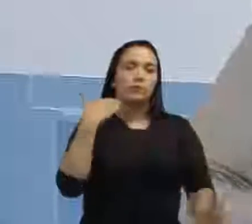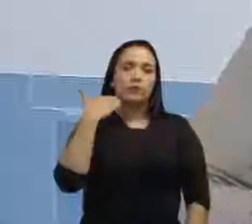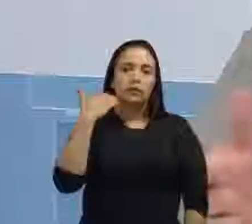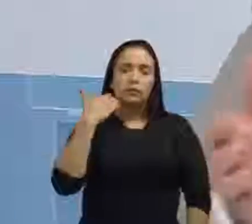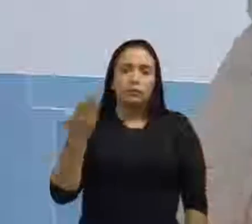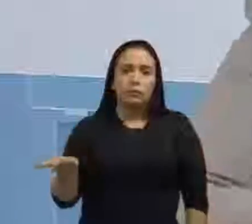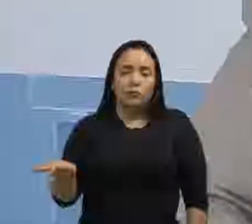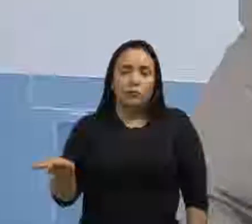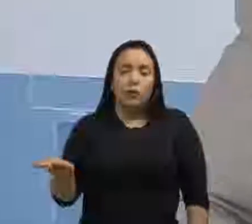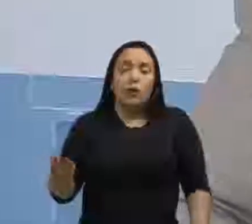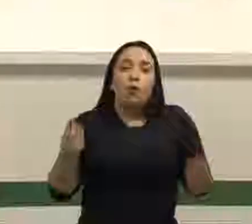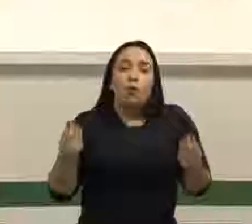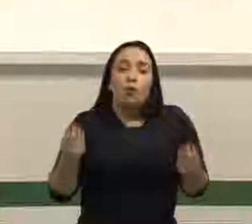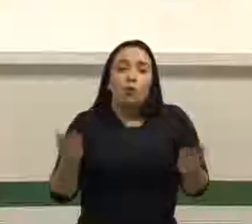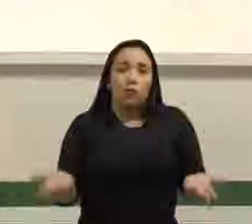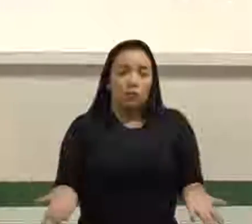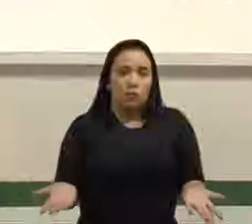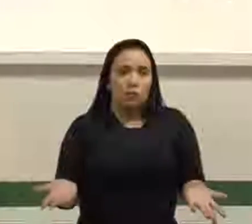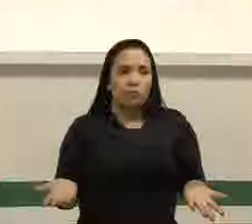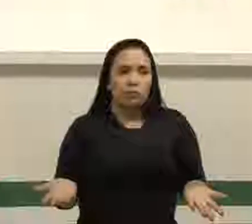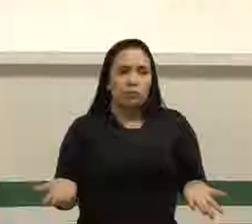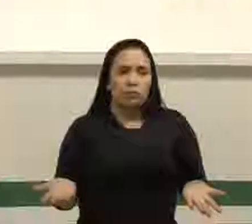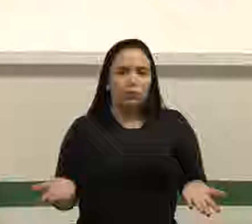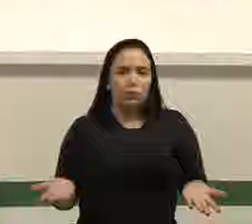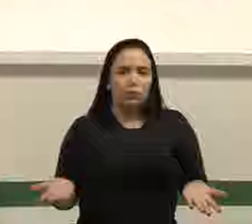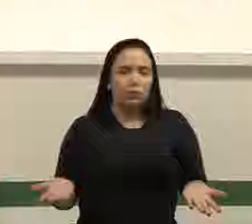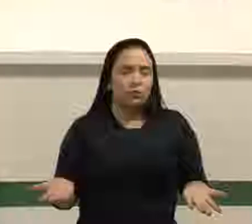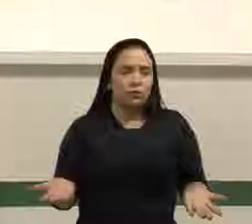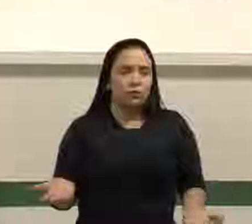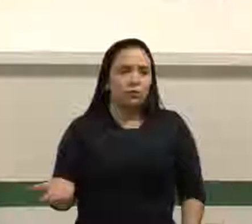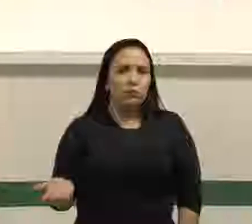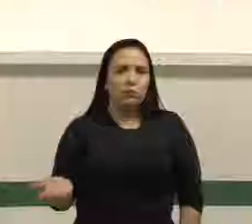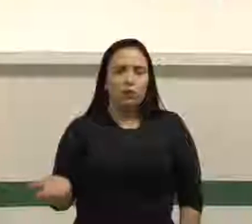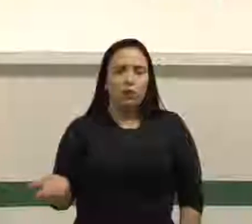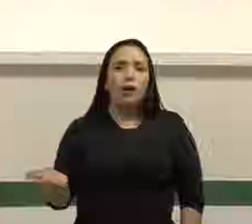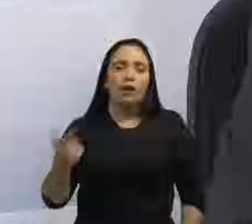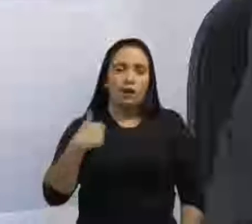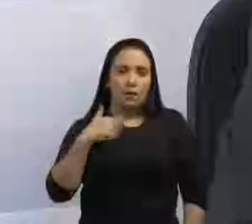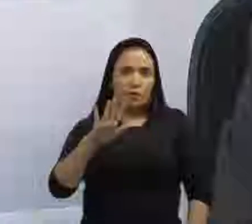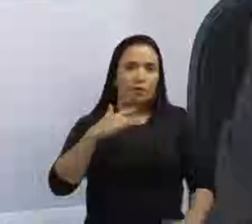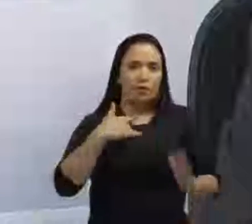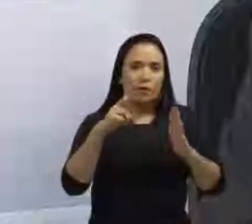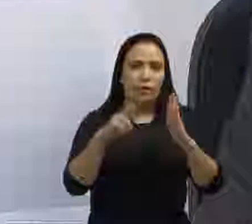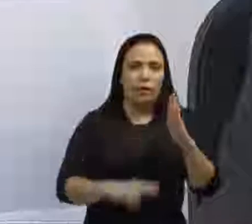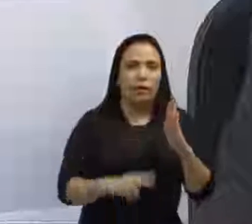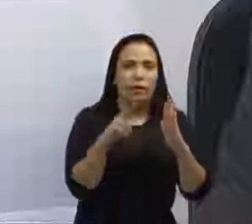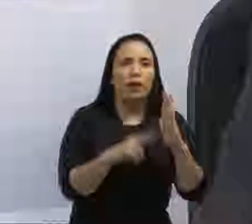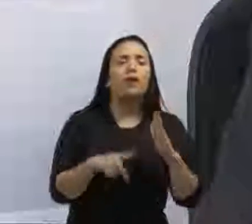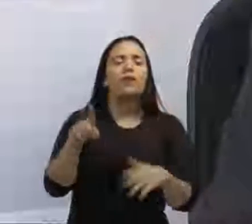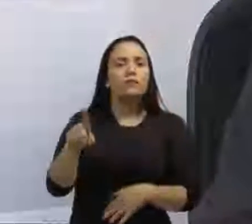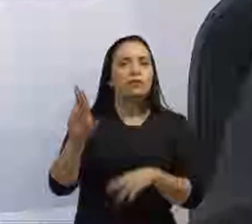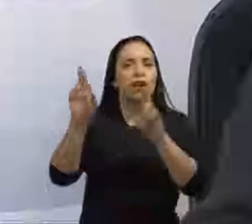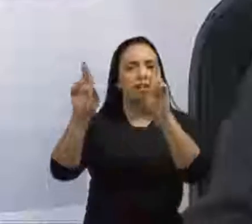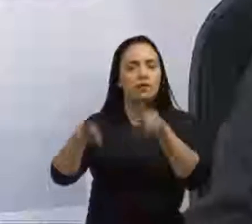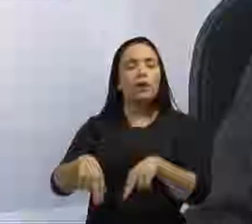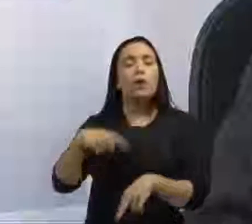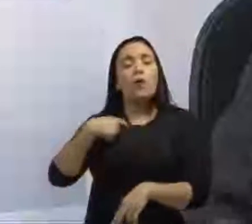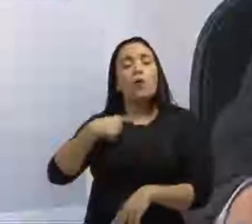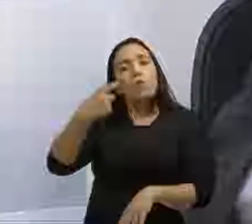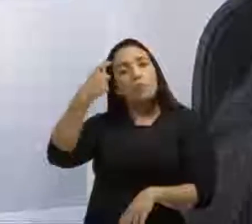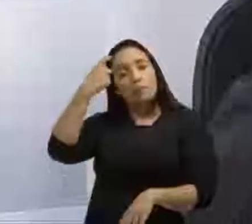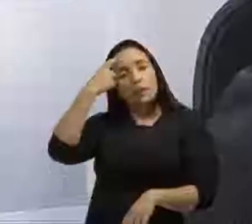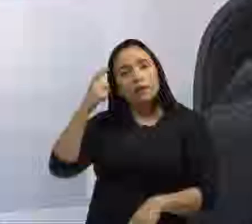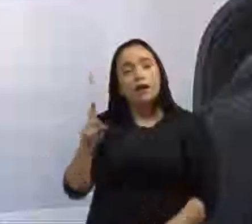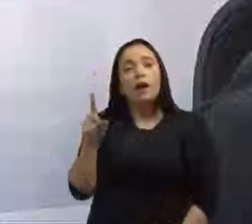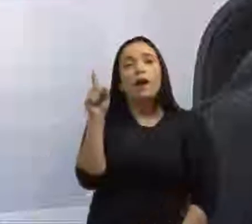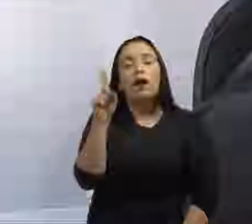República. E aí, Luiz, não dá... Eu estava lendo aqui, você tem razão. Eu pensei que o